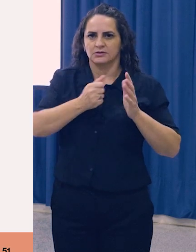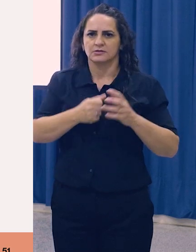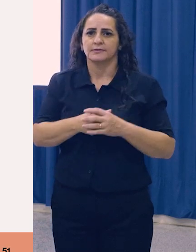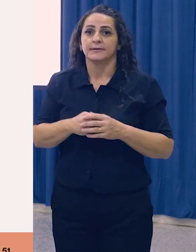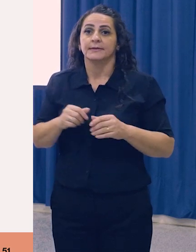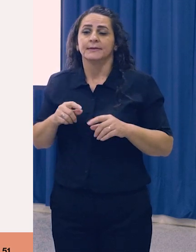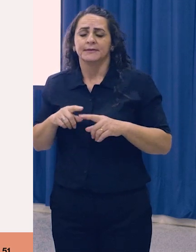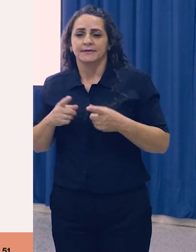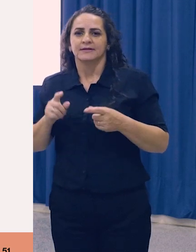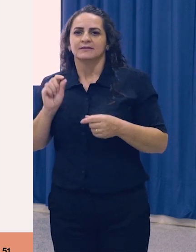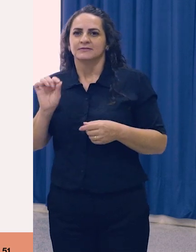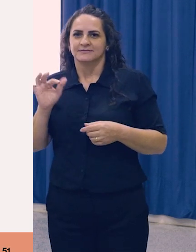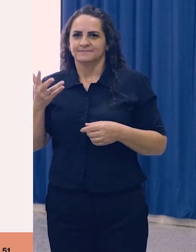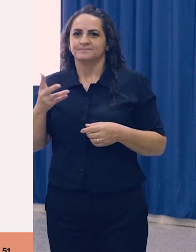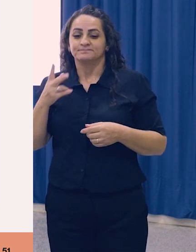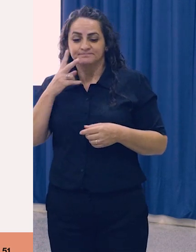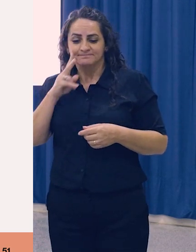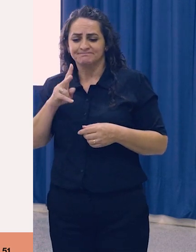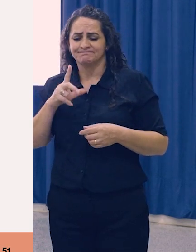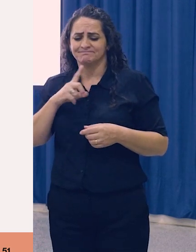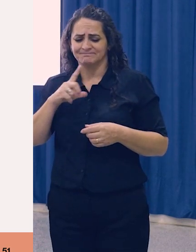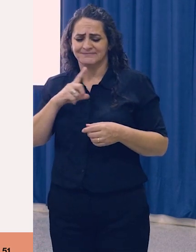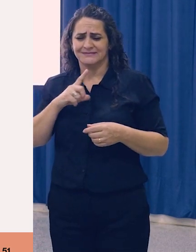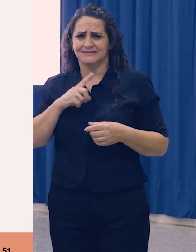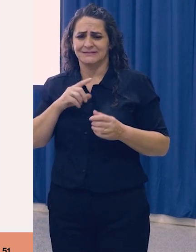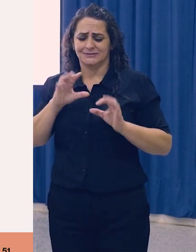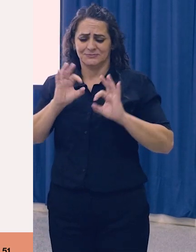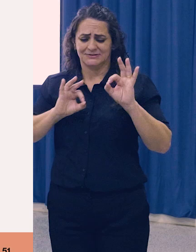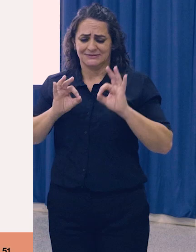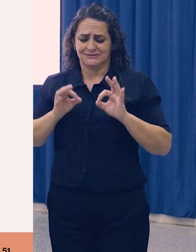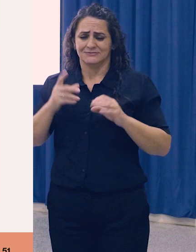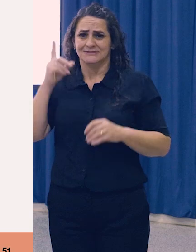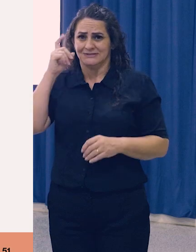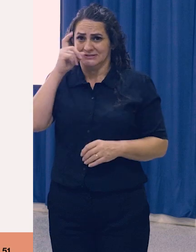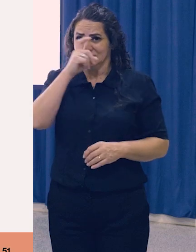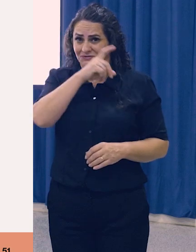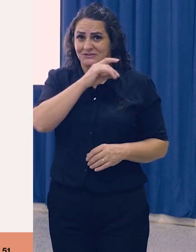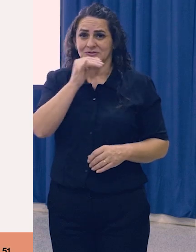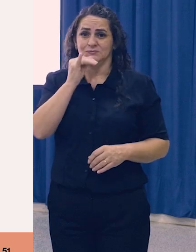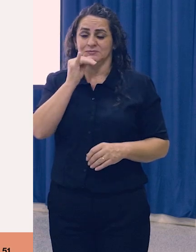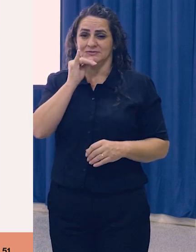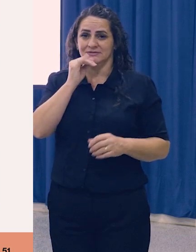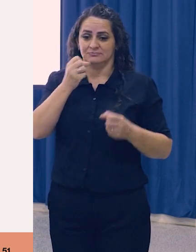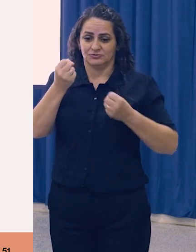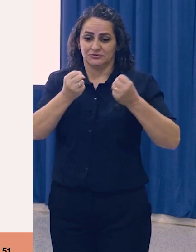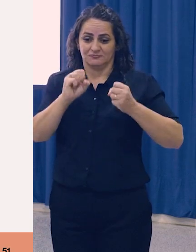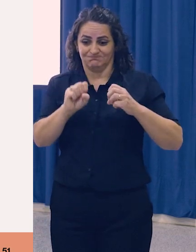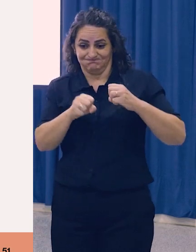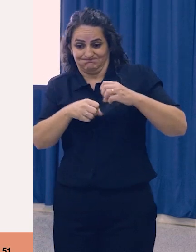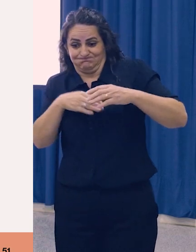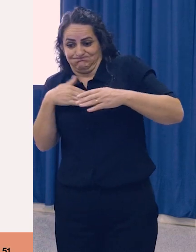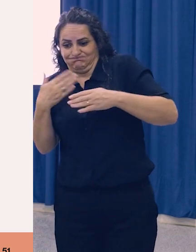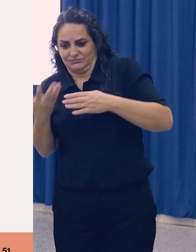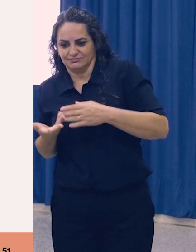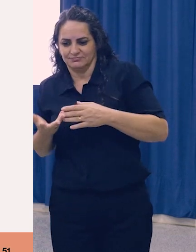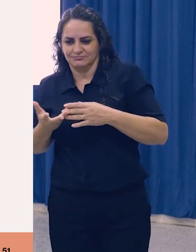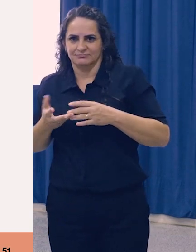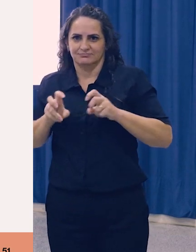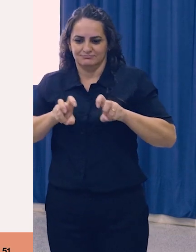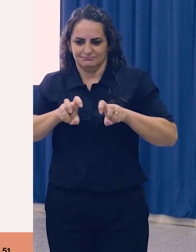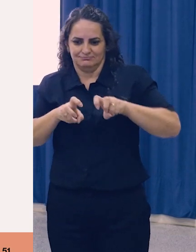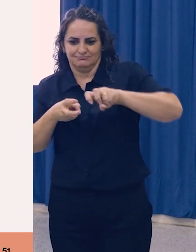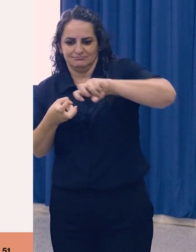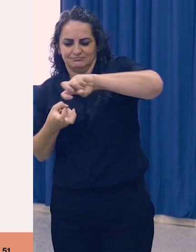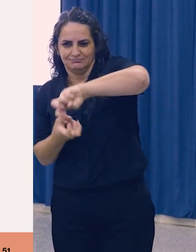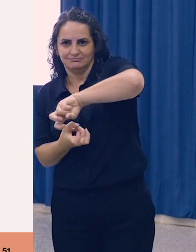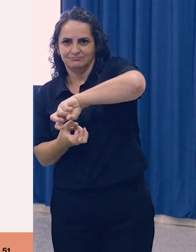algumas etapas de produção que são muito complicadas de fazer. Meu, preciso capotar um carro que não sei o que, não sei o que lá. A gente precisa